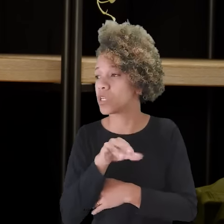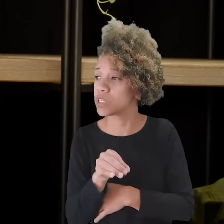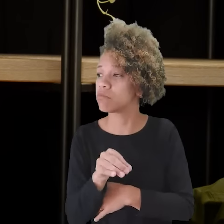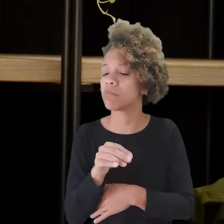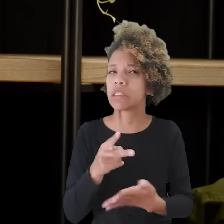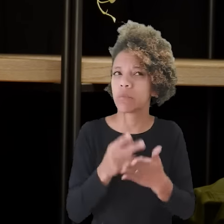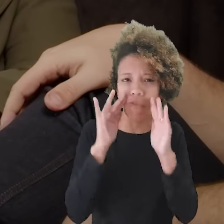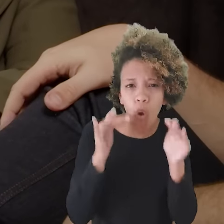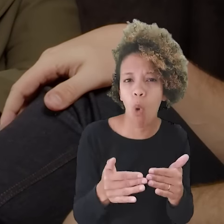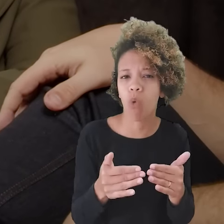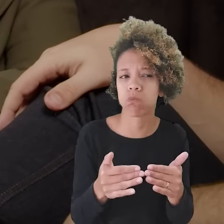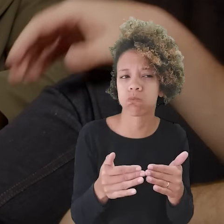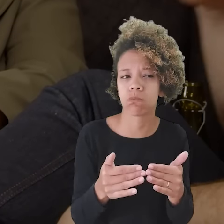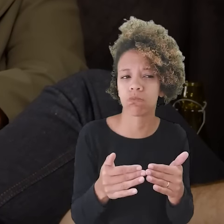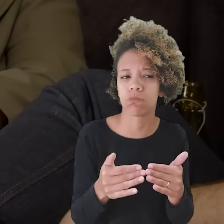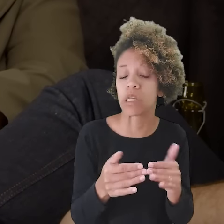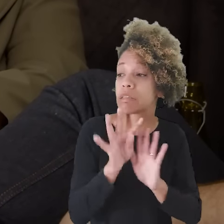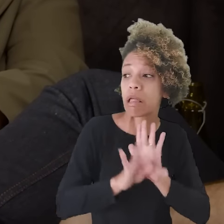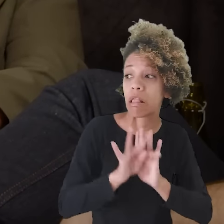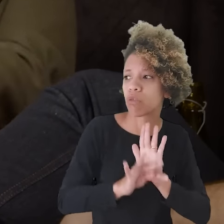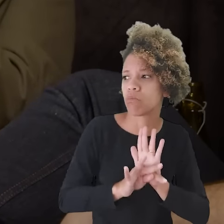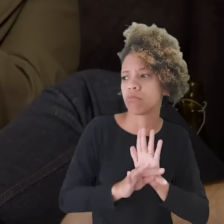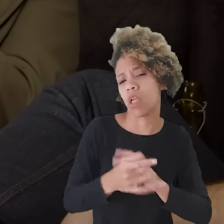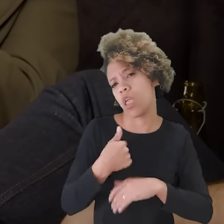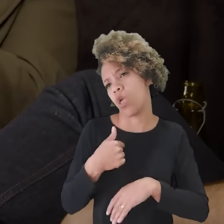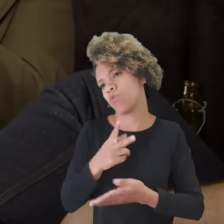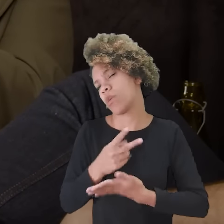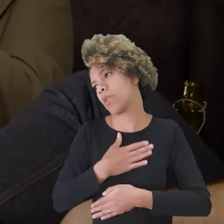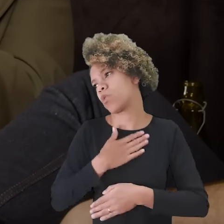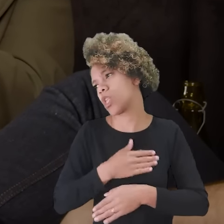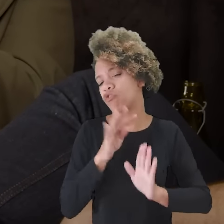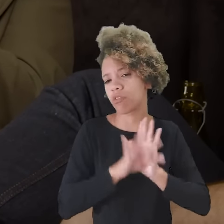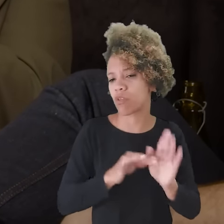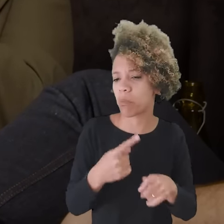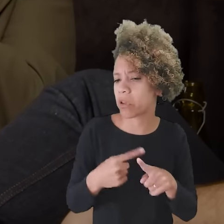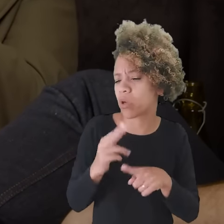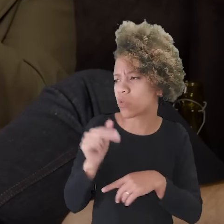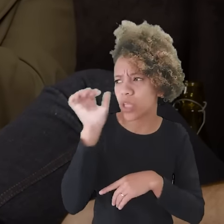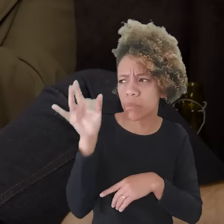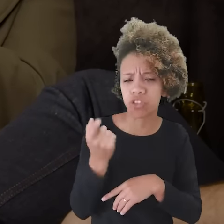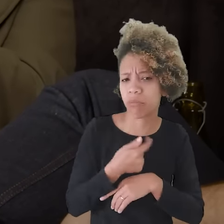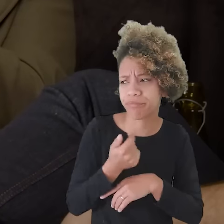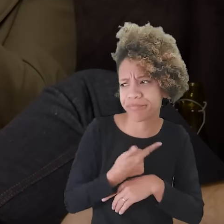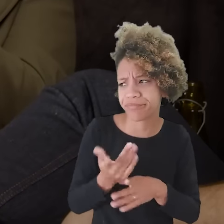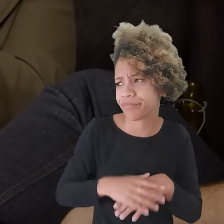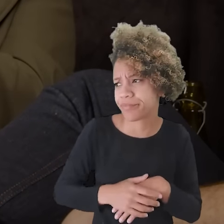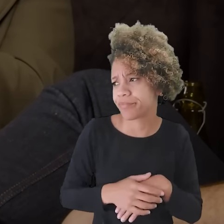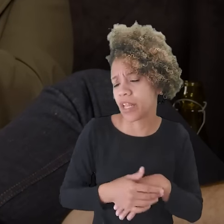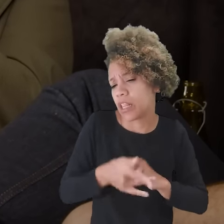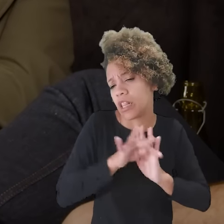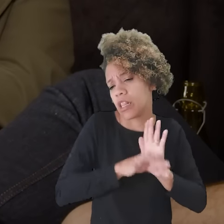focou muito em texto Eu sempre gostei de texto porque eu nunca nem imaginei que eu falei stand up eu